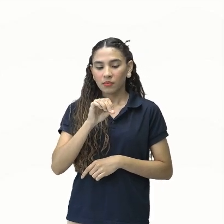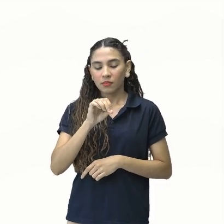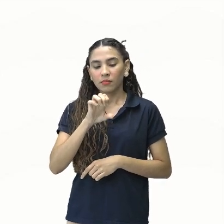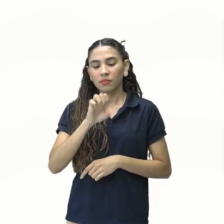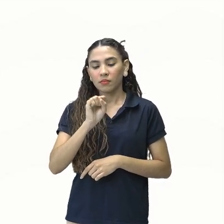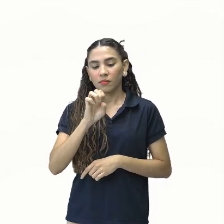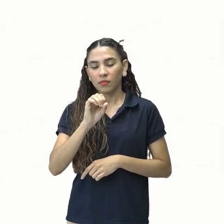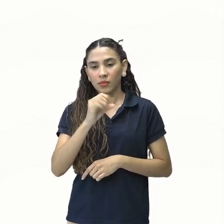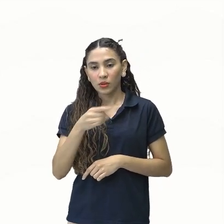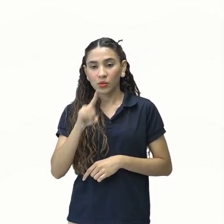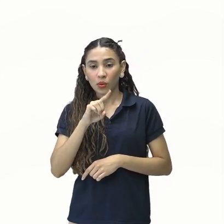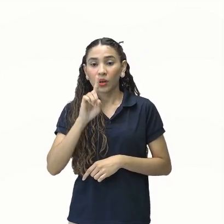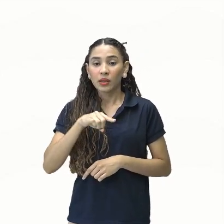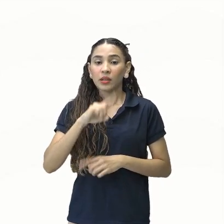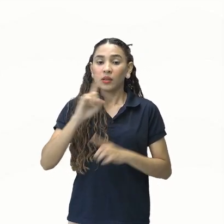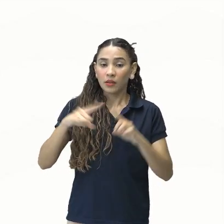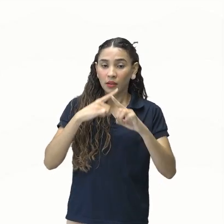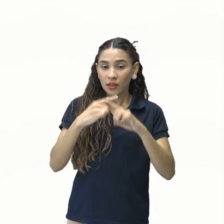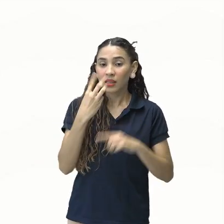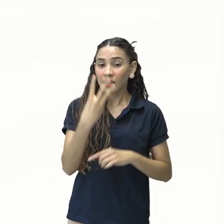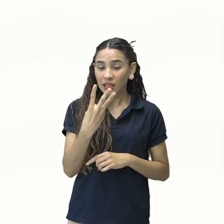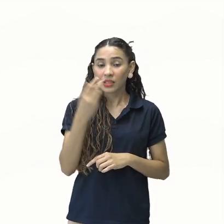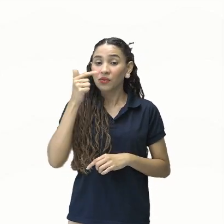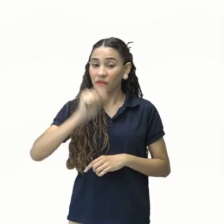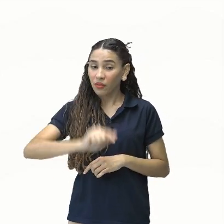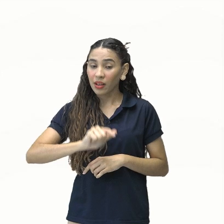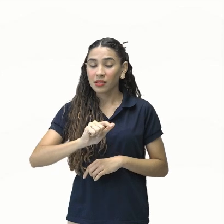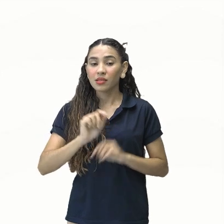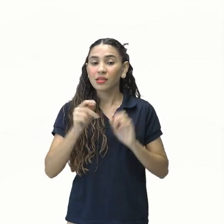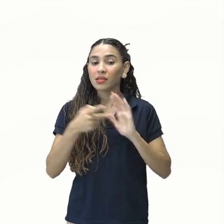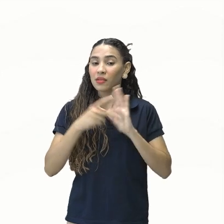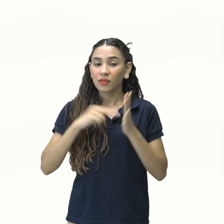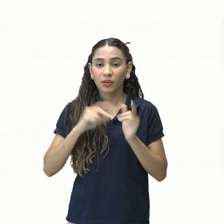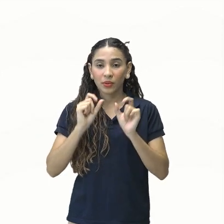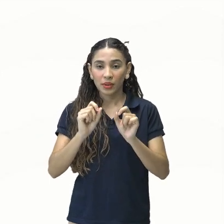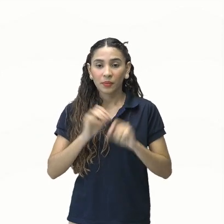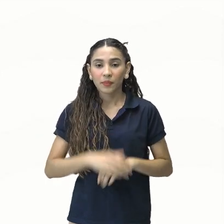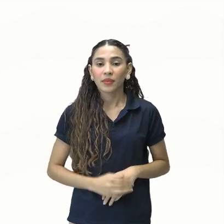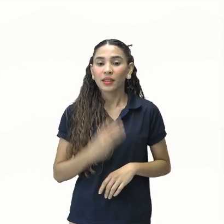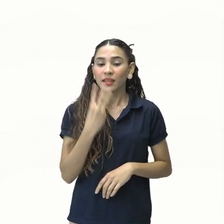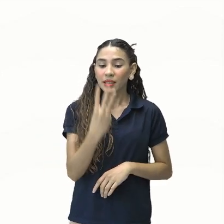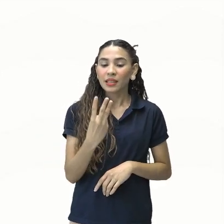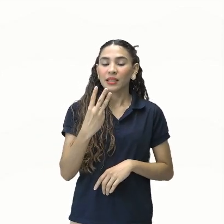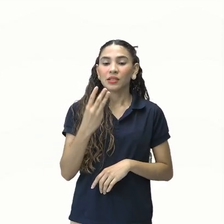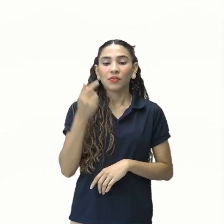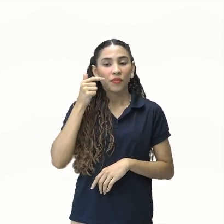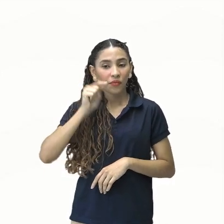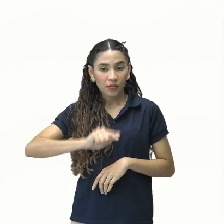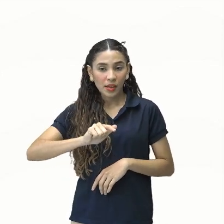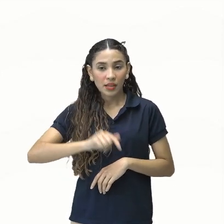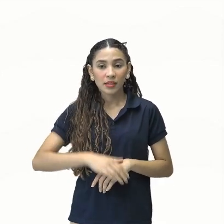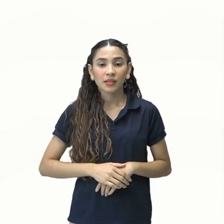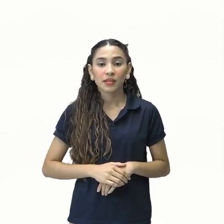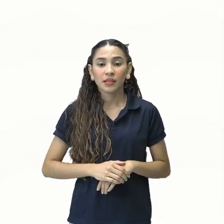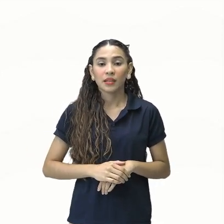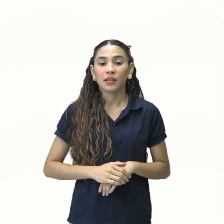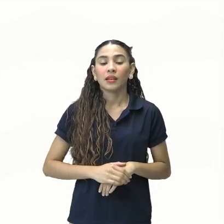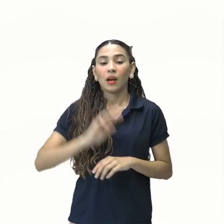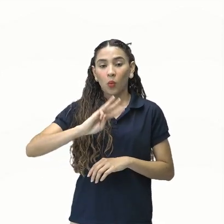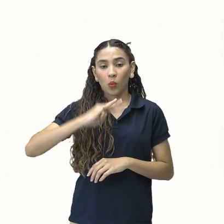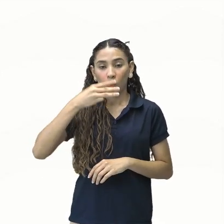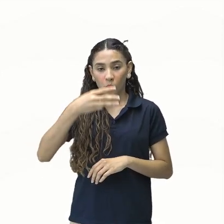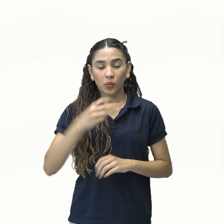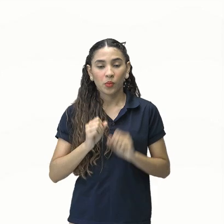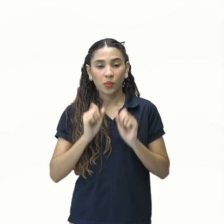multiplicamos as suas unidades 3 vezes. Ou seja, 3 vezes ao cubo,